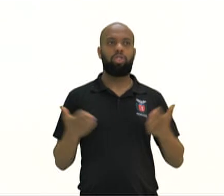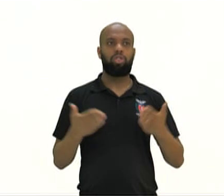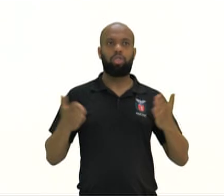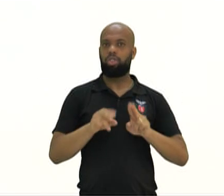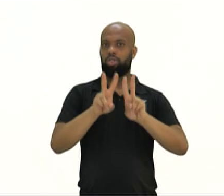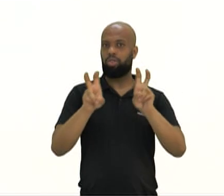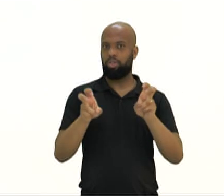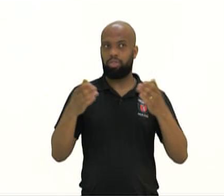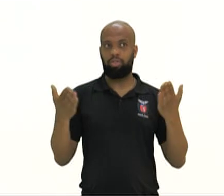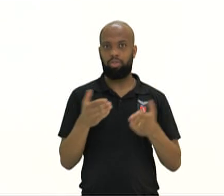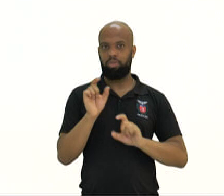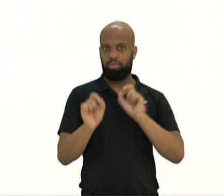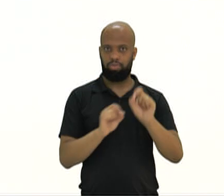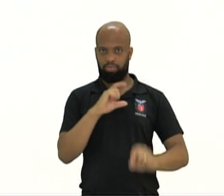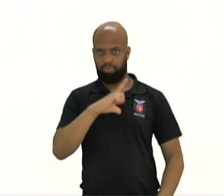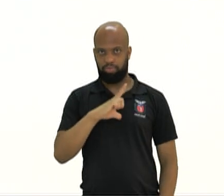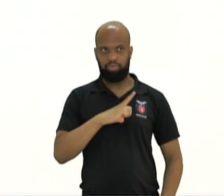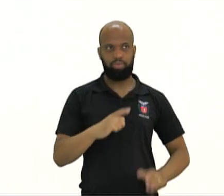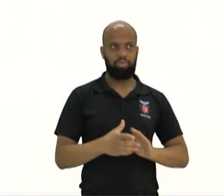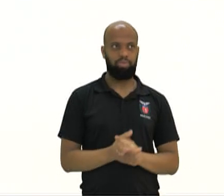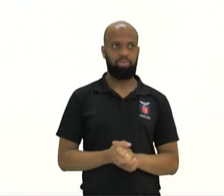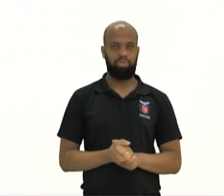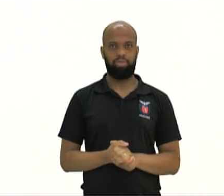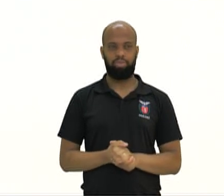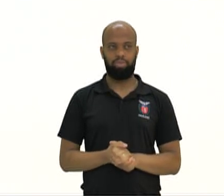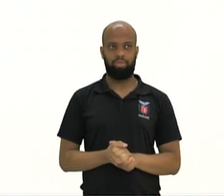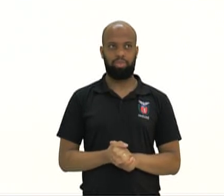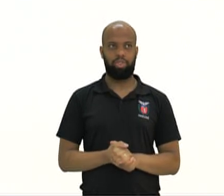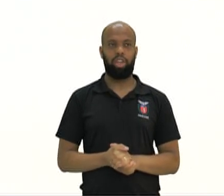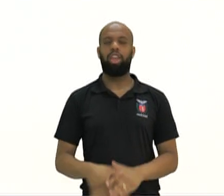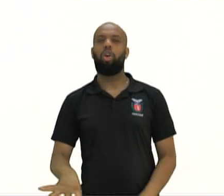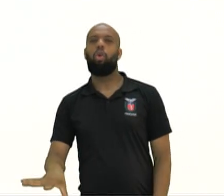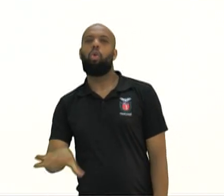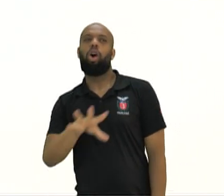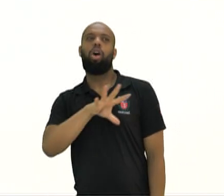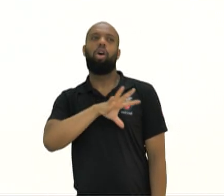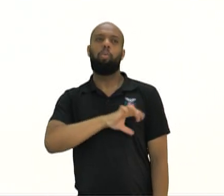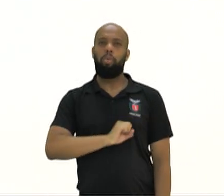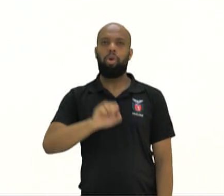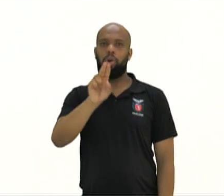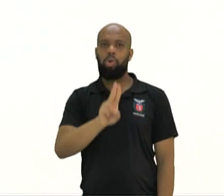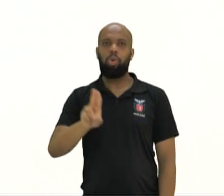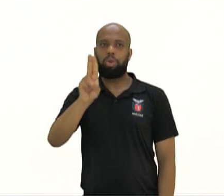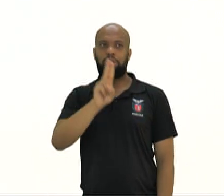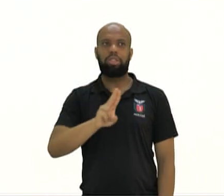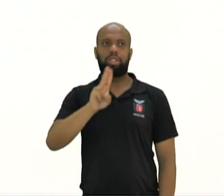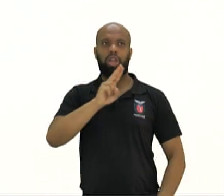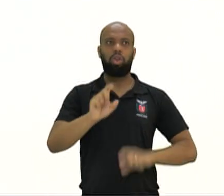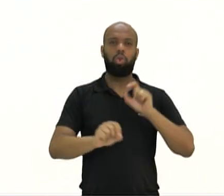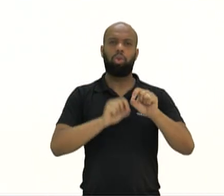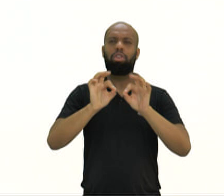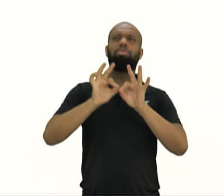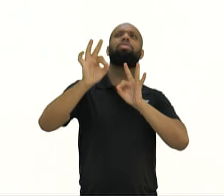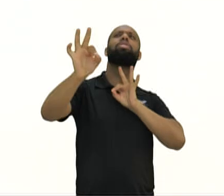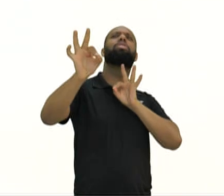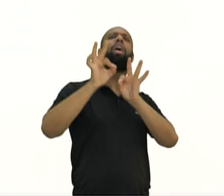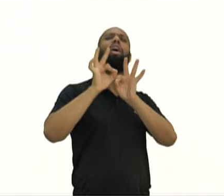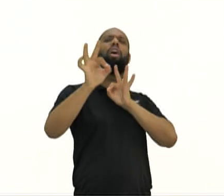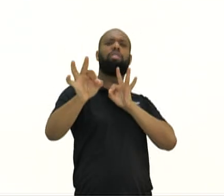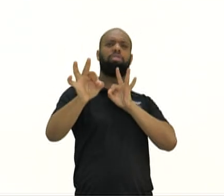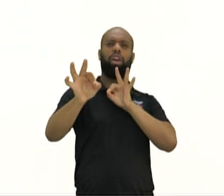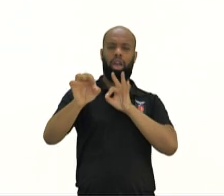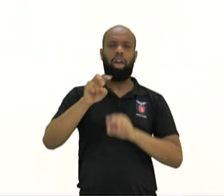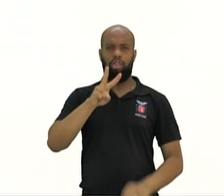aula é Love Across Longitude, o amor através da longitude, tá? Já já vocês irão entender o que